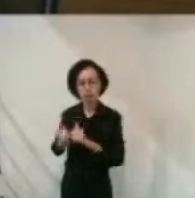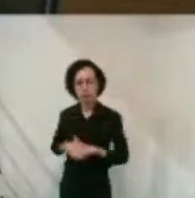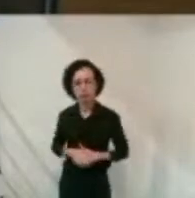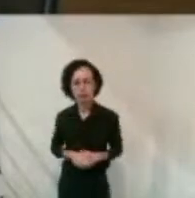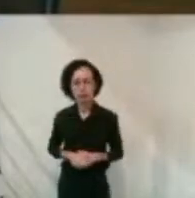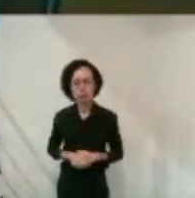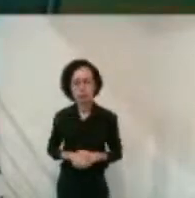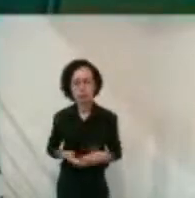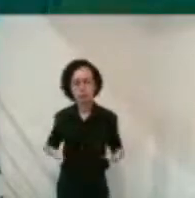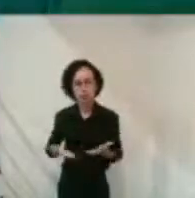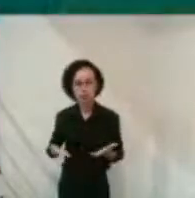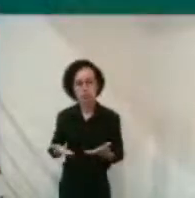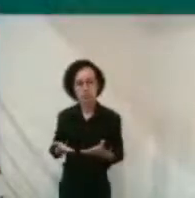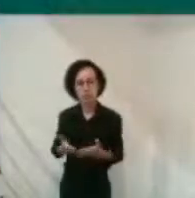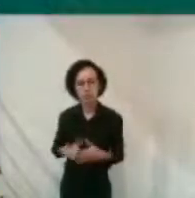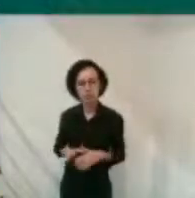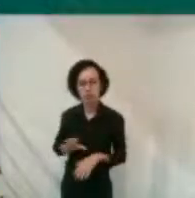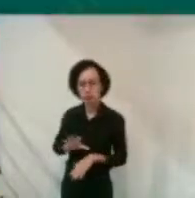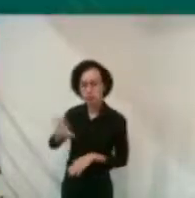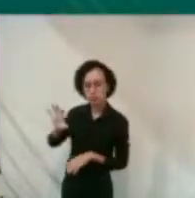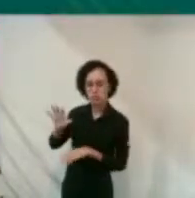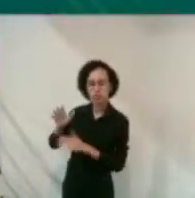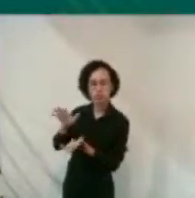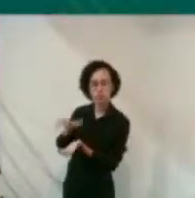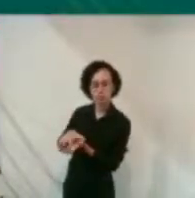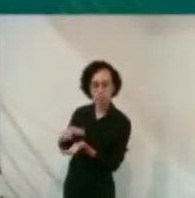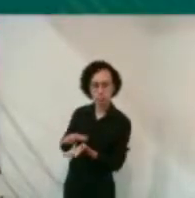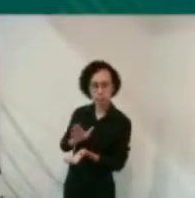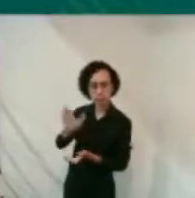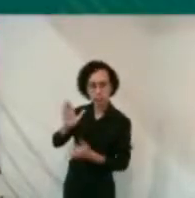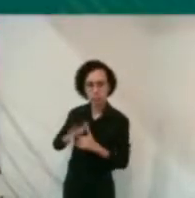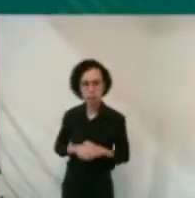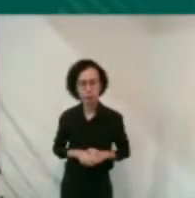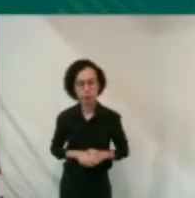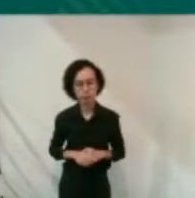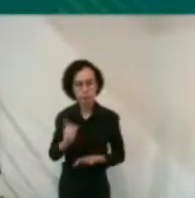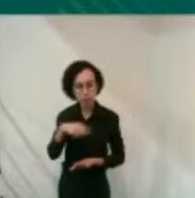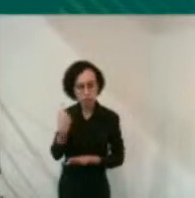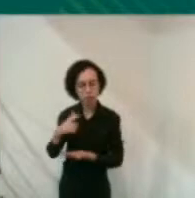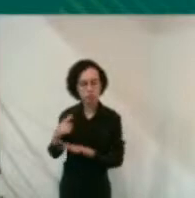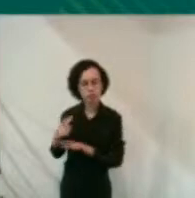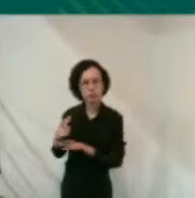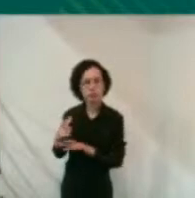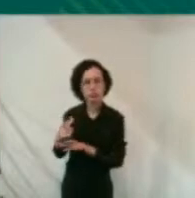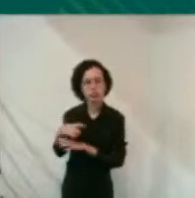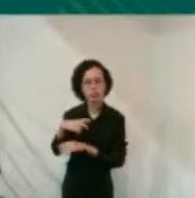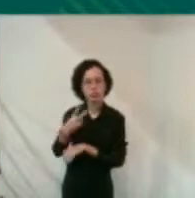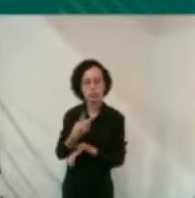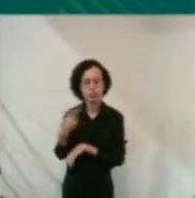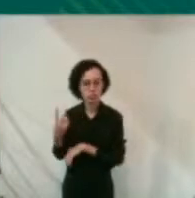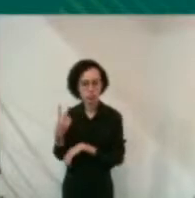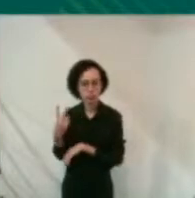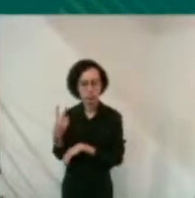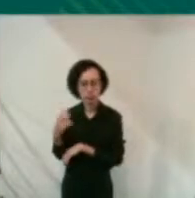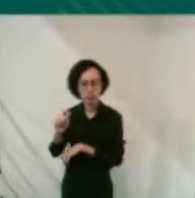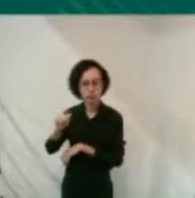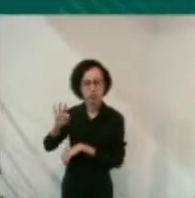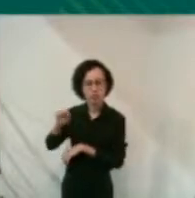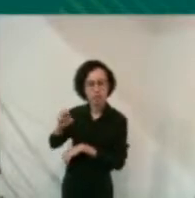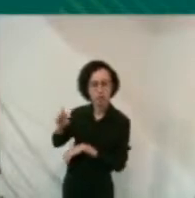Então, hoje é a situação que estamos aqui em Pernambuco. Nós estamos com 22 aterros